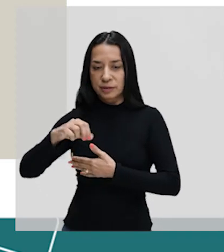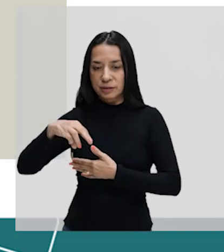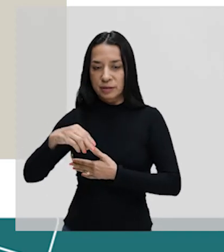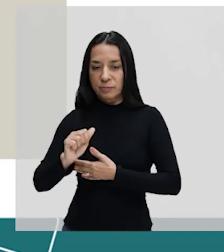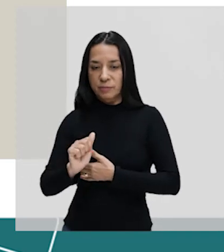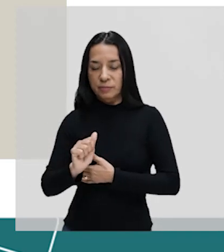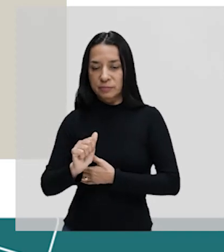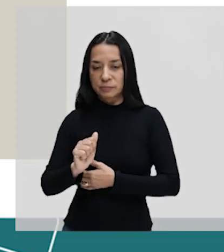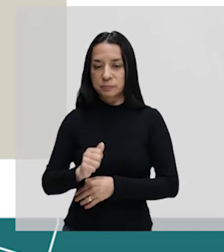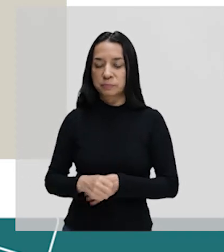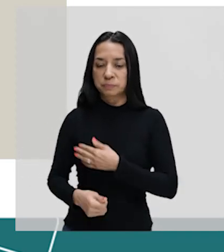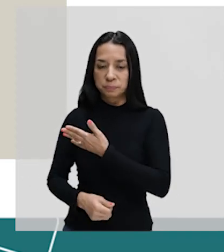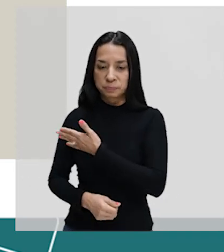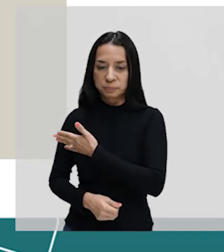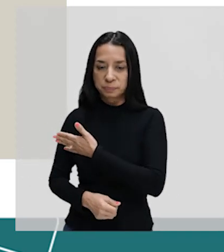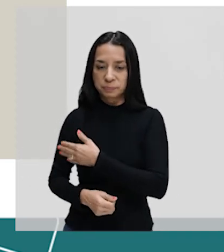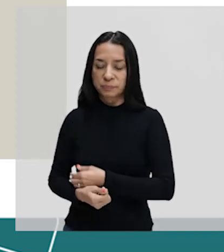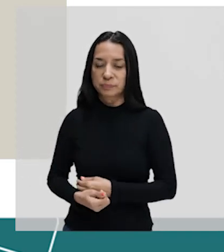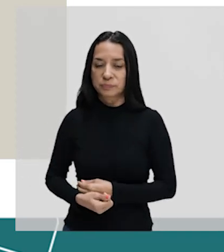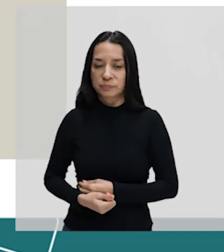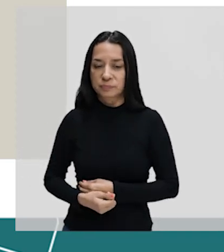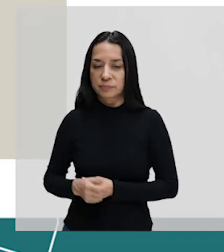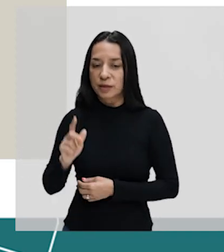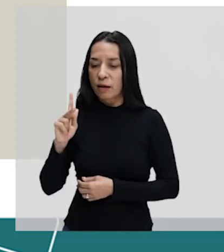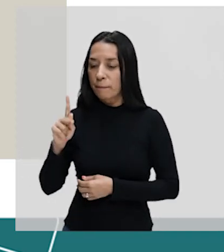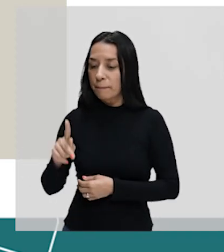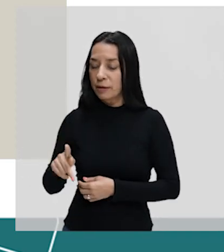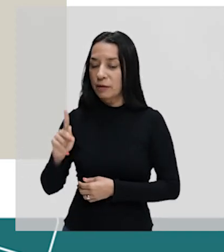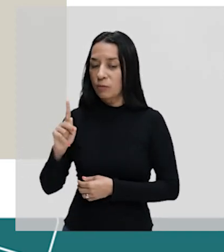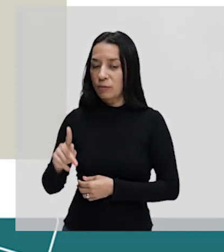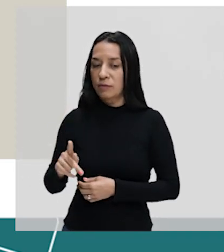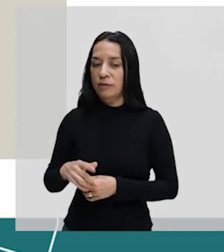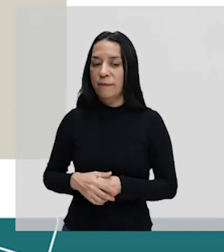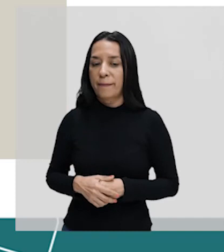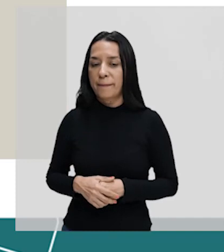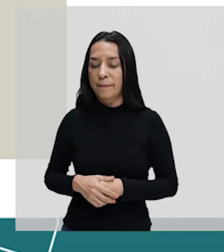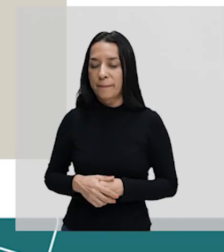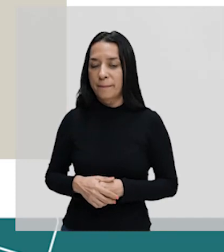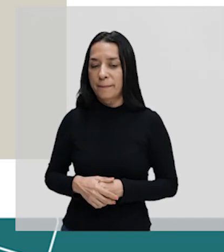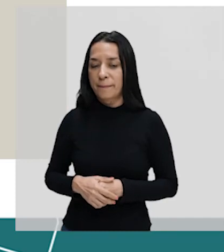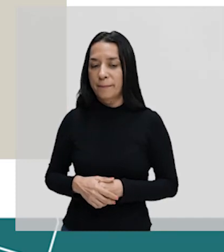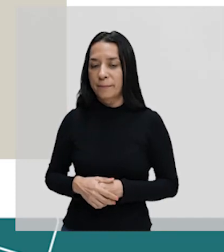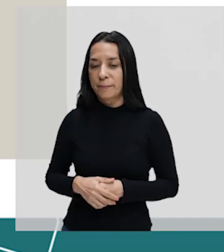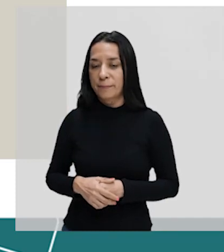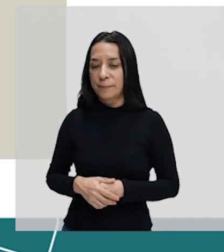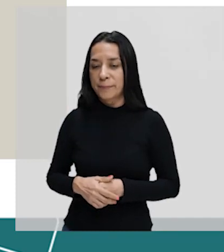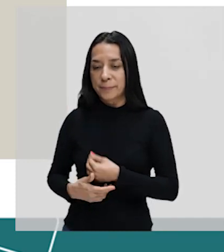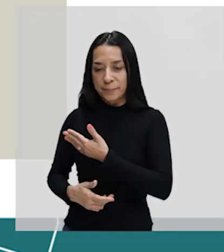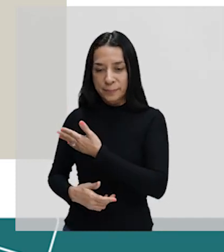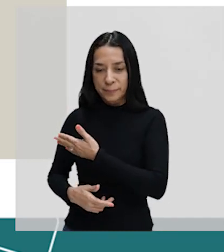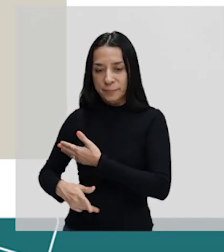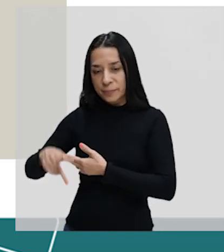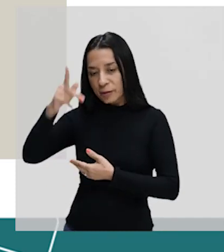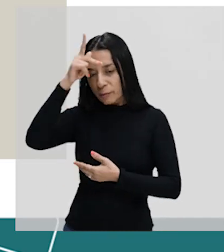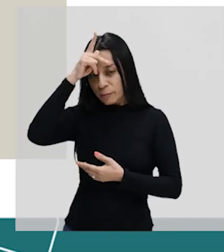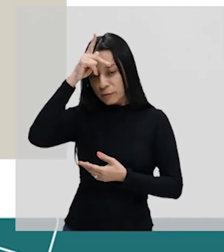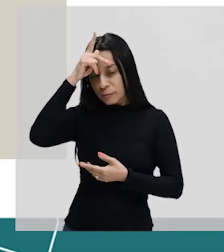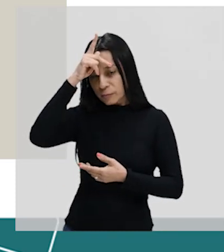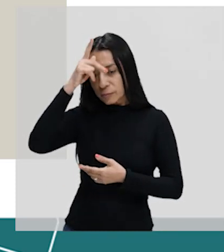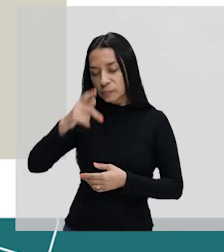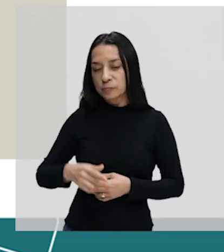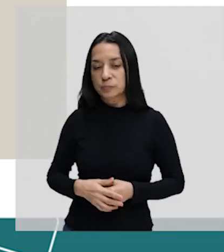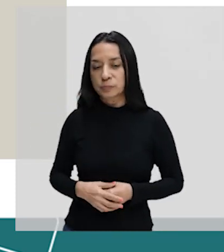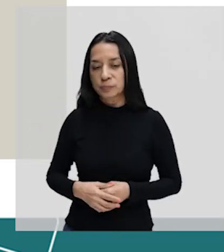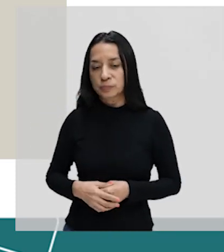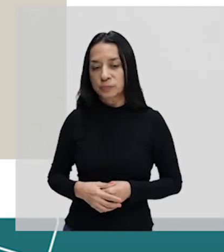Panamá, panameño, panameña. Paraguai, paraguayo e paraguaya.